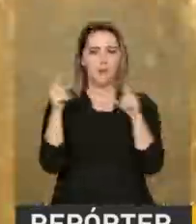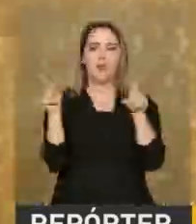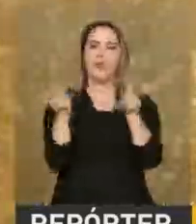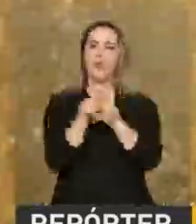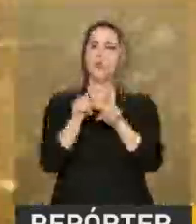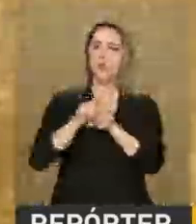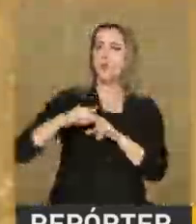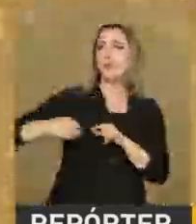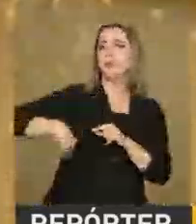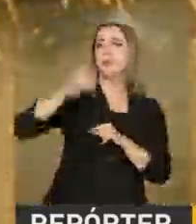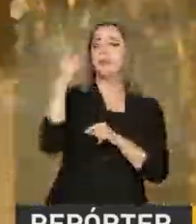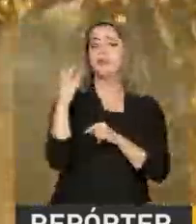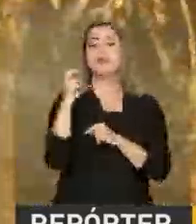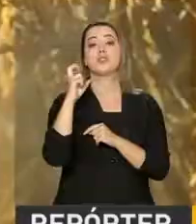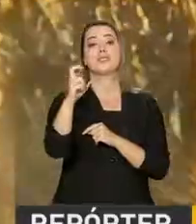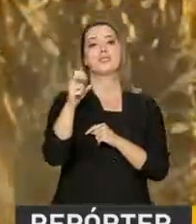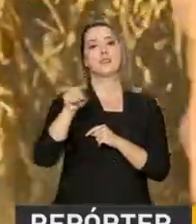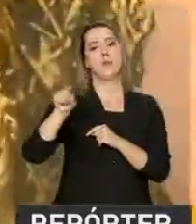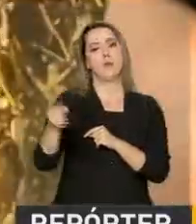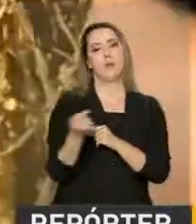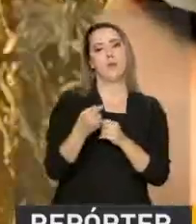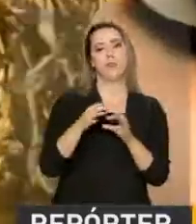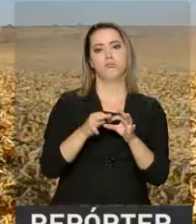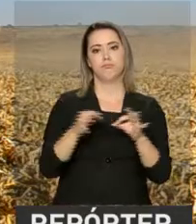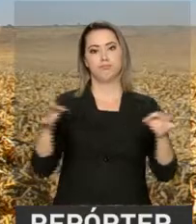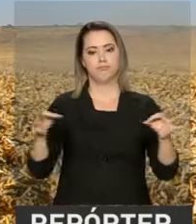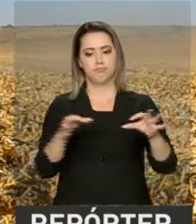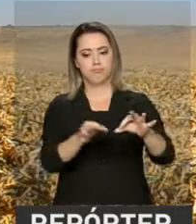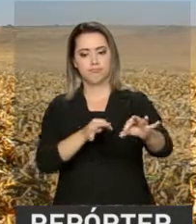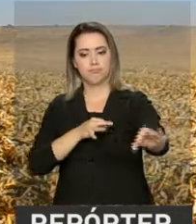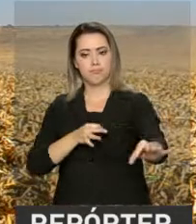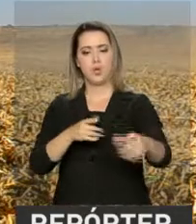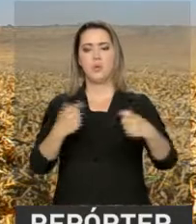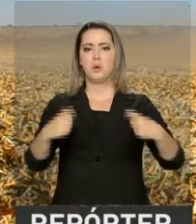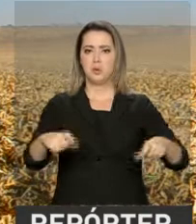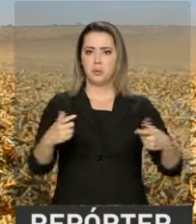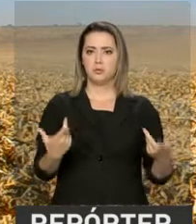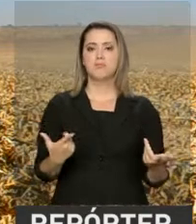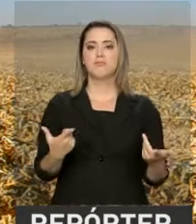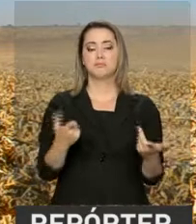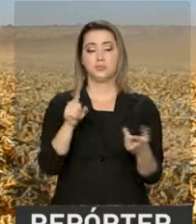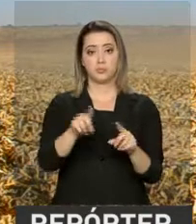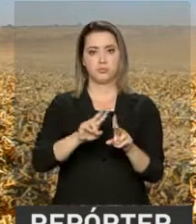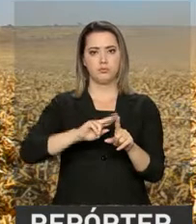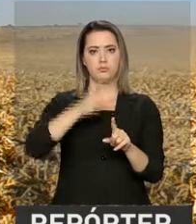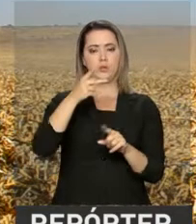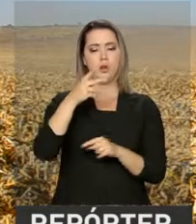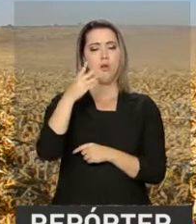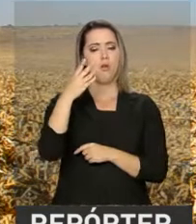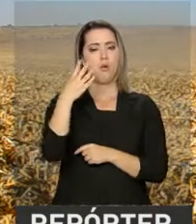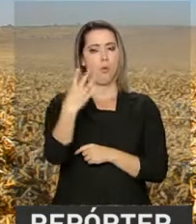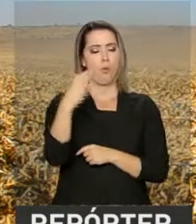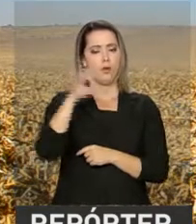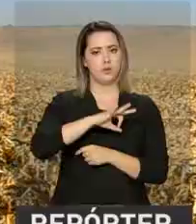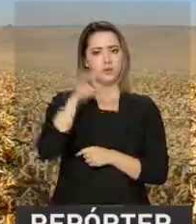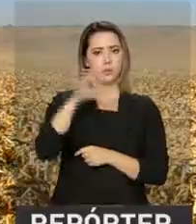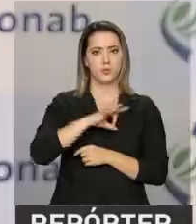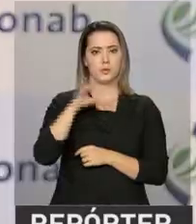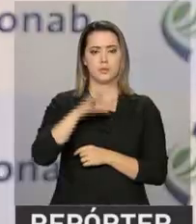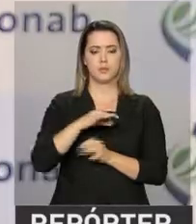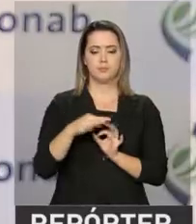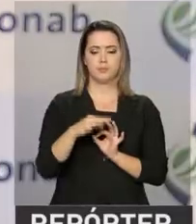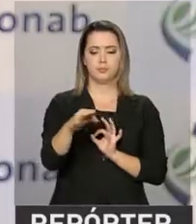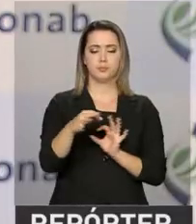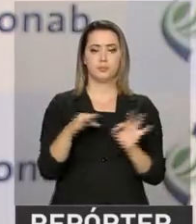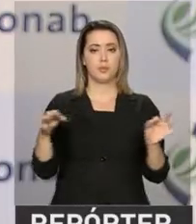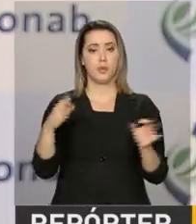de 5.500 quilos por hectare plantado, além de um pequeno aumento de 4% na área plantada.